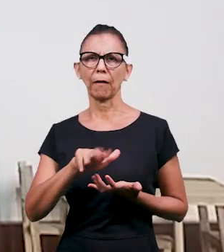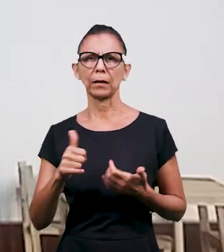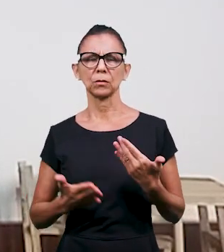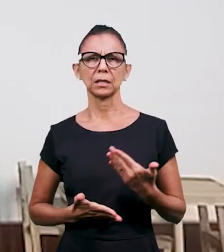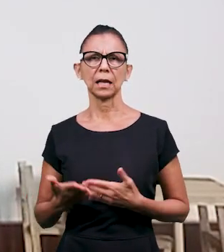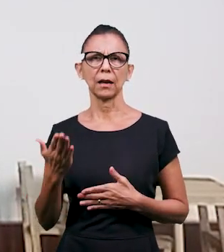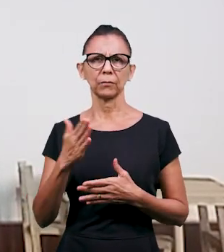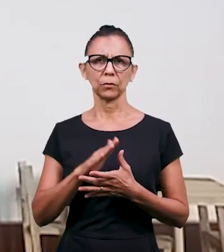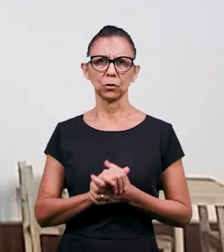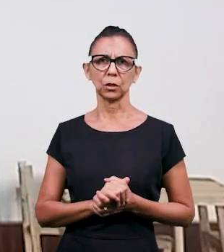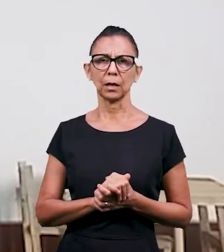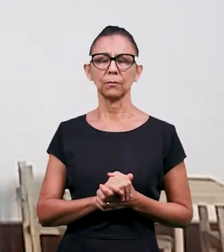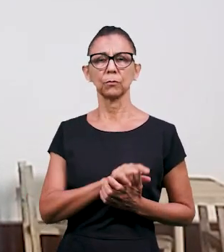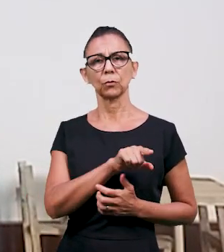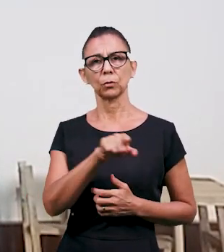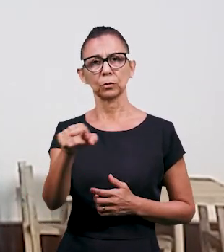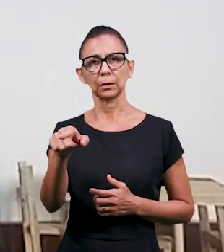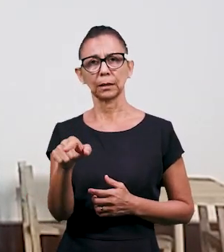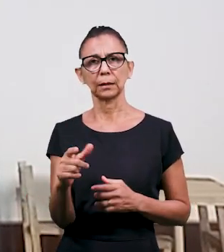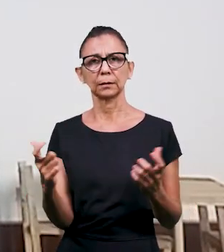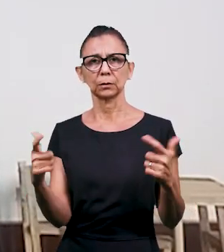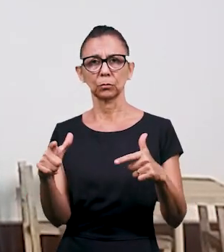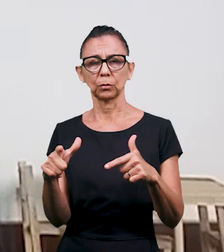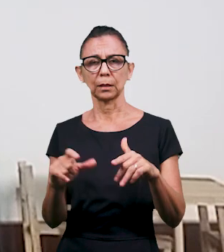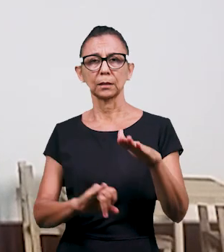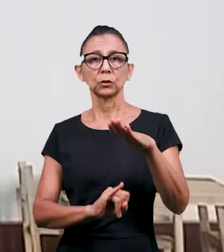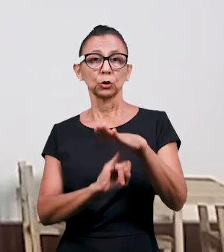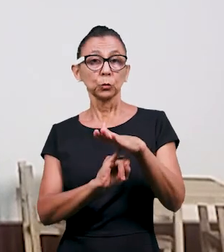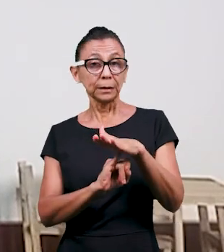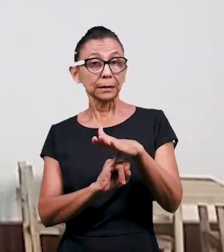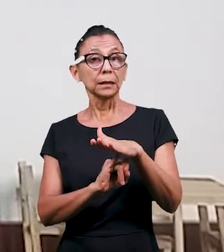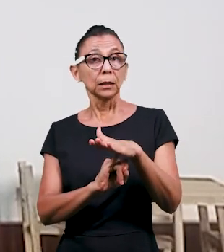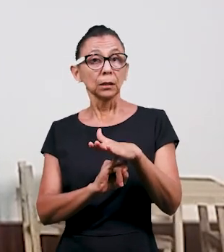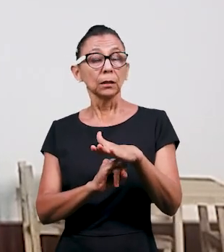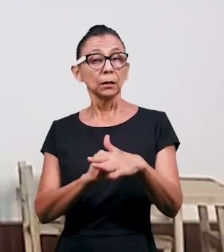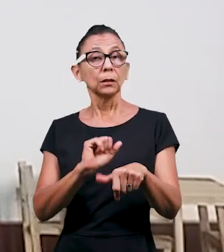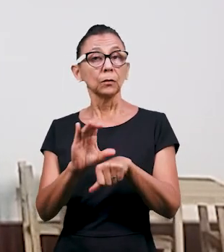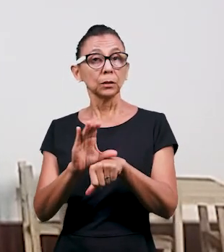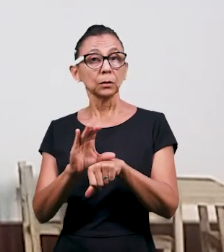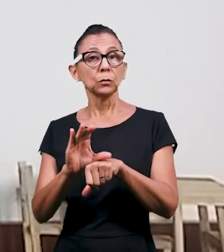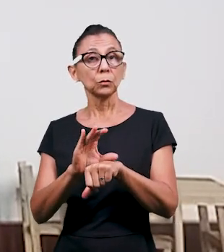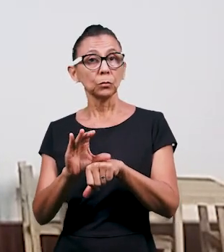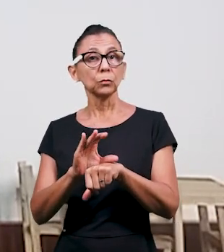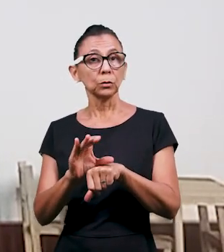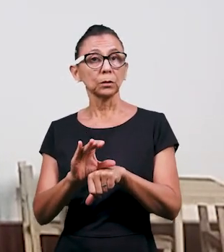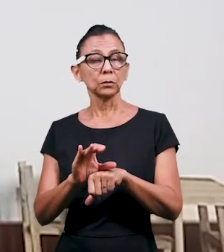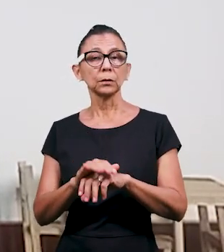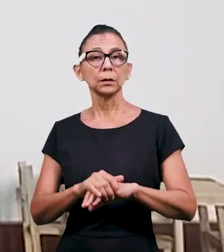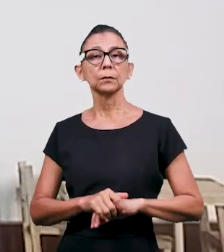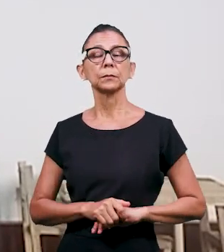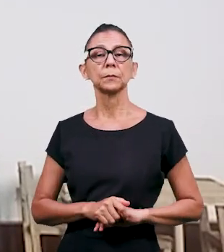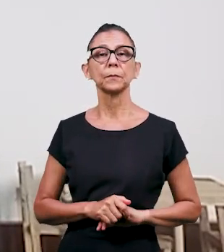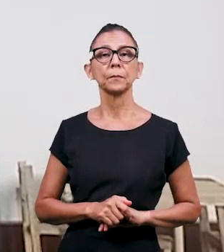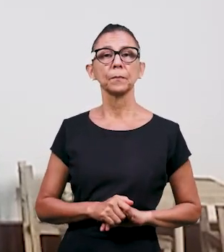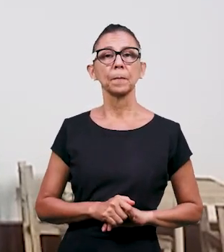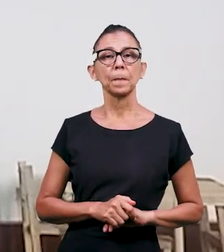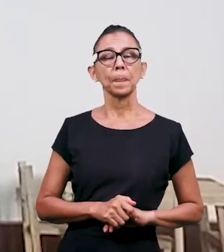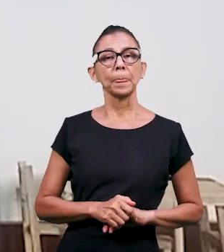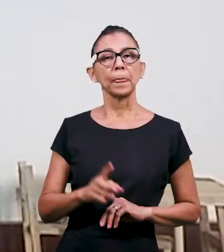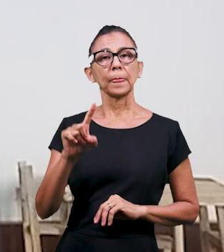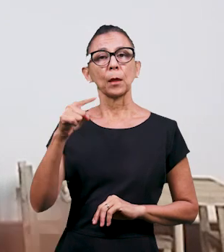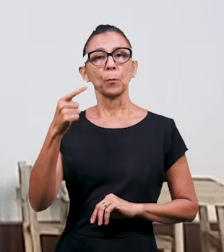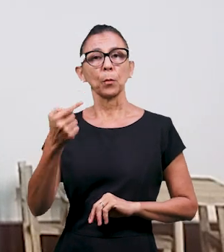vários irmãos nossos já fizeram formação nesse local, e os irmãos que fazem formação, eles disseminam o conhecimento, né?